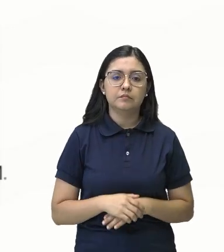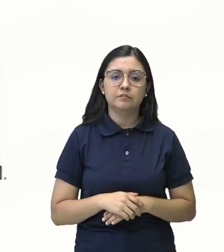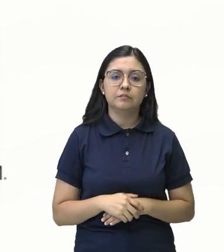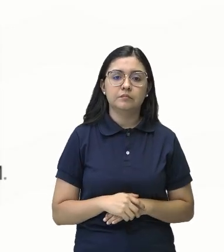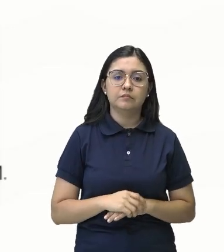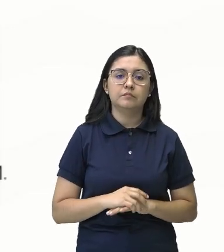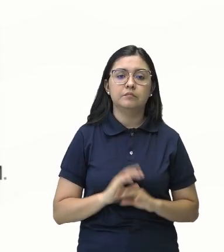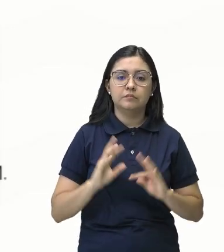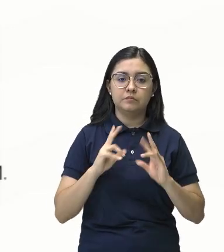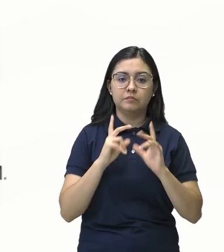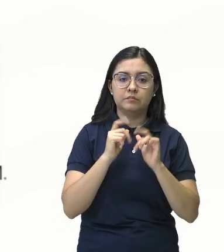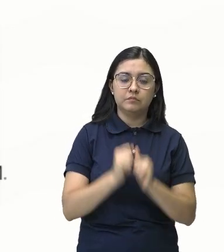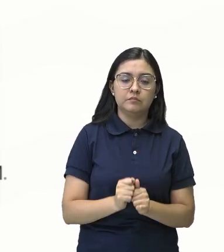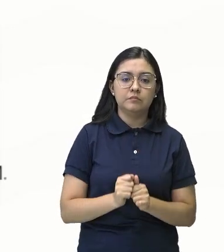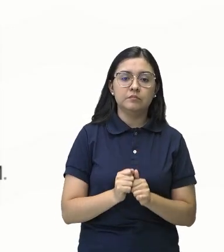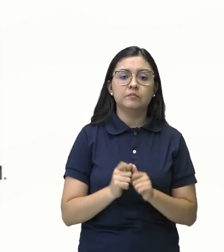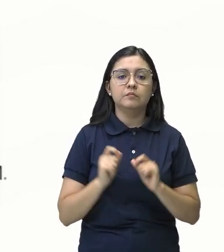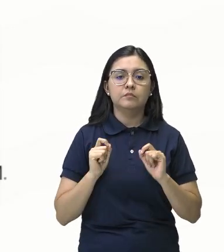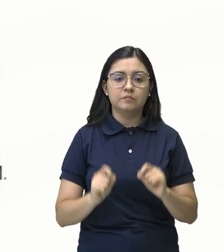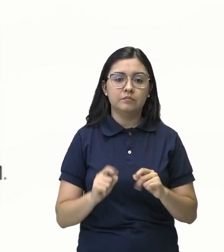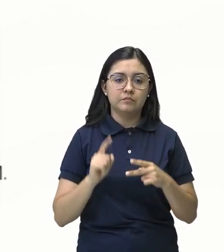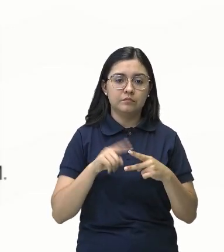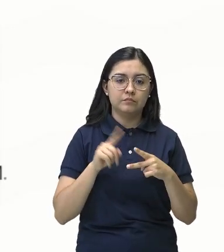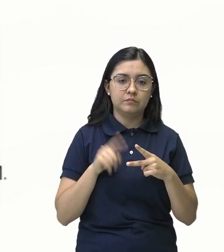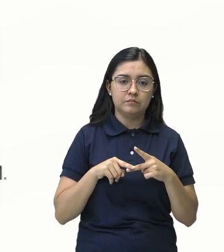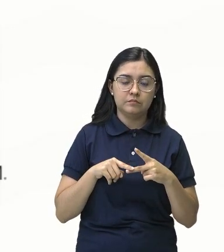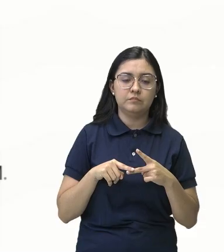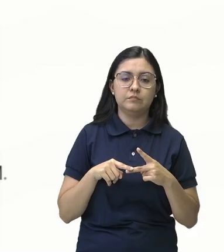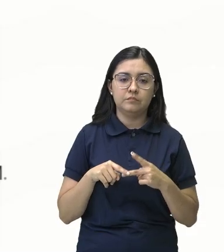soma de todos esses ângulos aqui, ó, de dentro